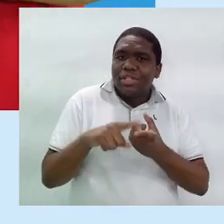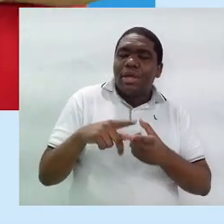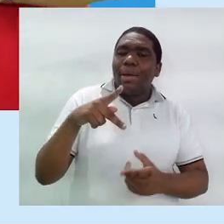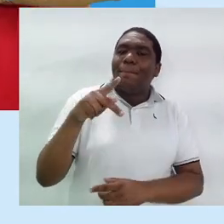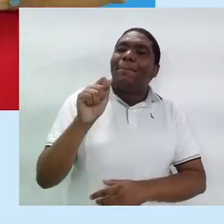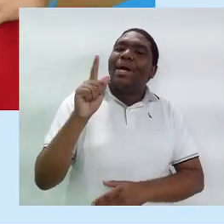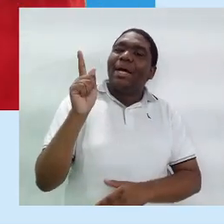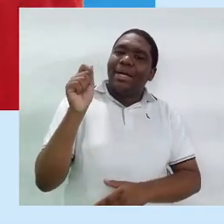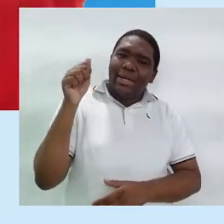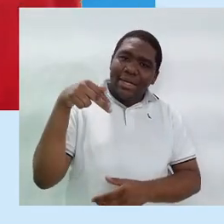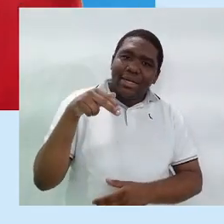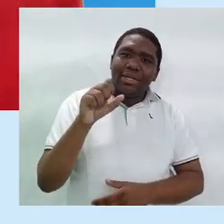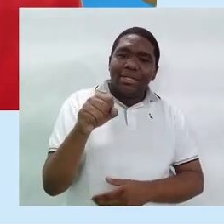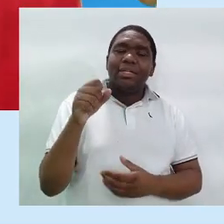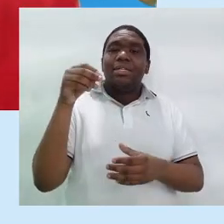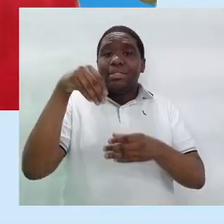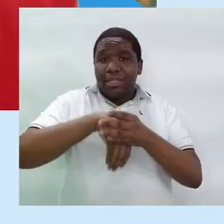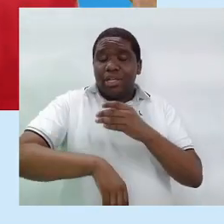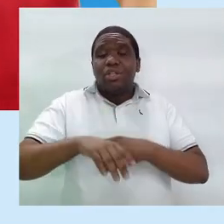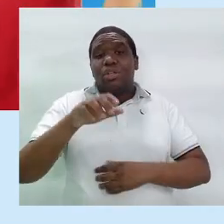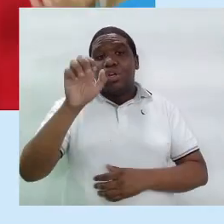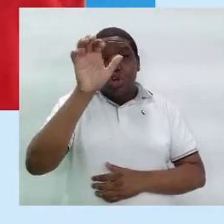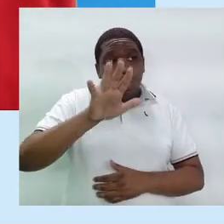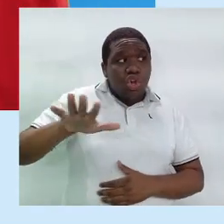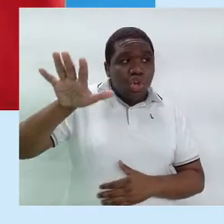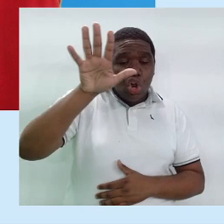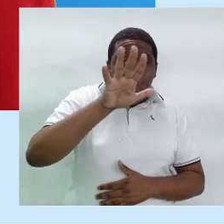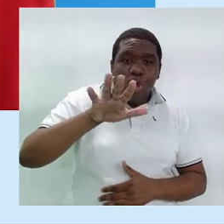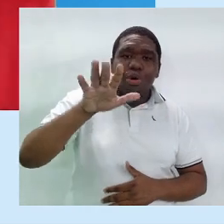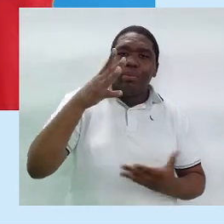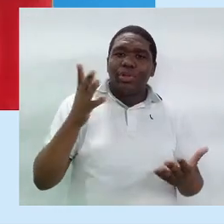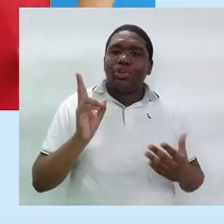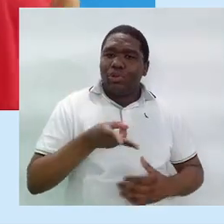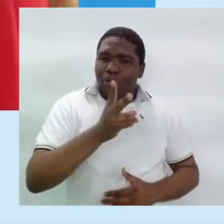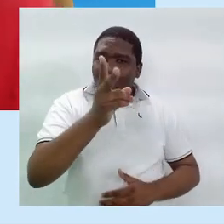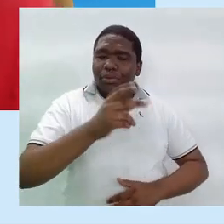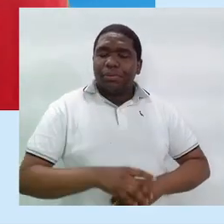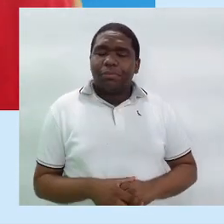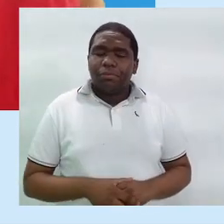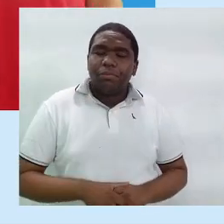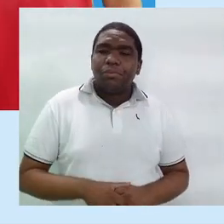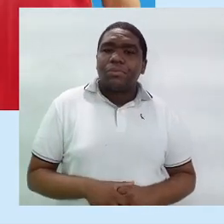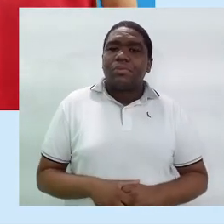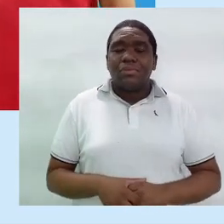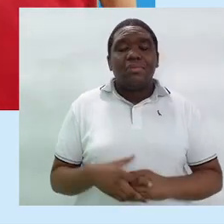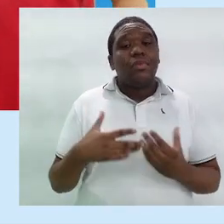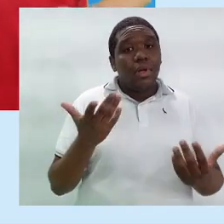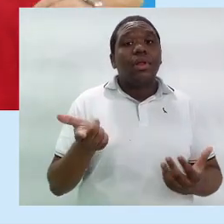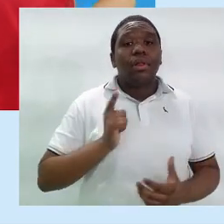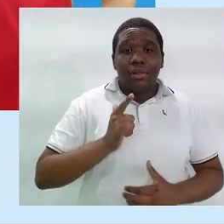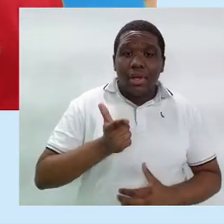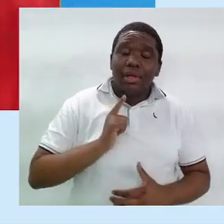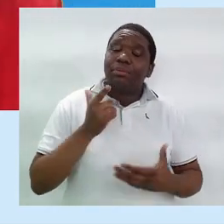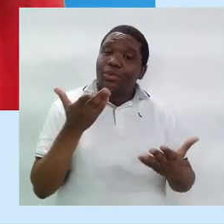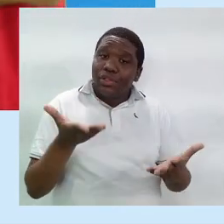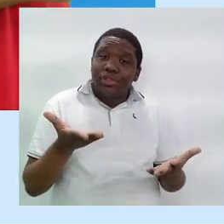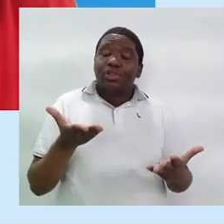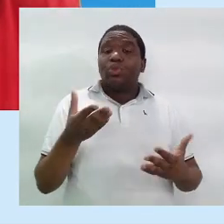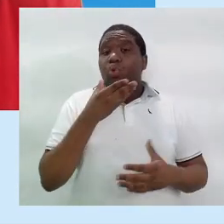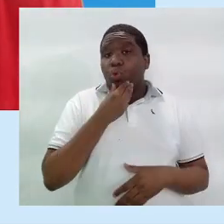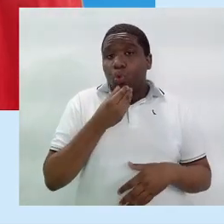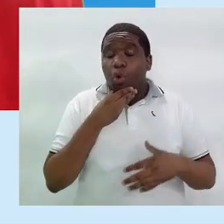da Europa, da Grã-Bretanha. Continuemos. Nós temos a seguinte questão. Ele, o